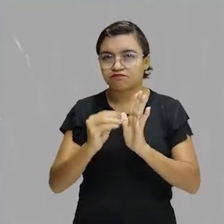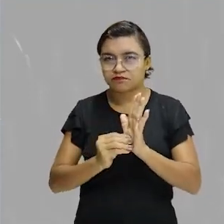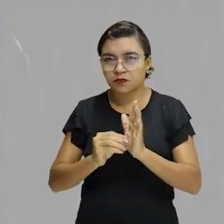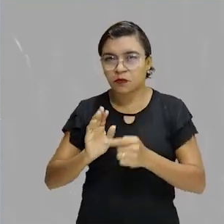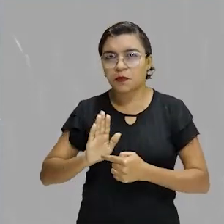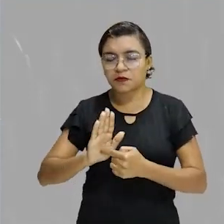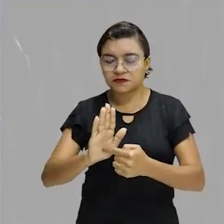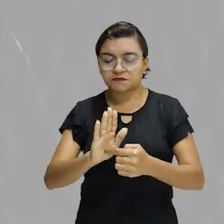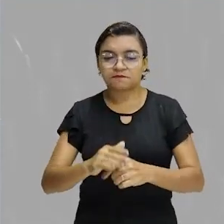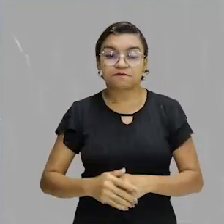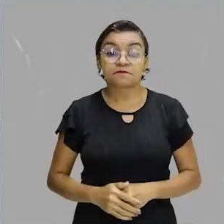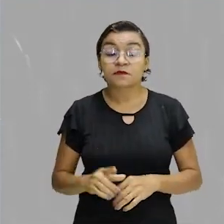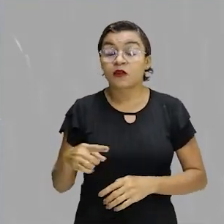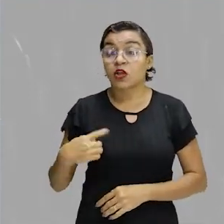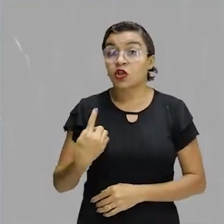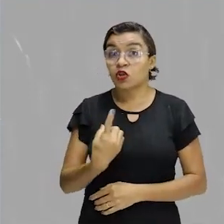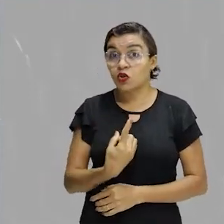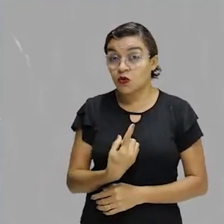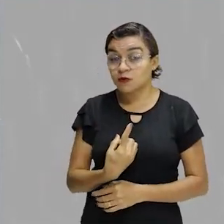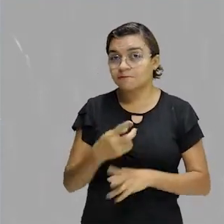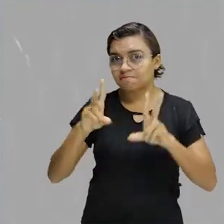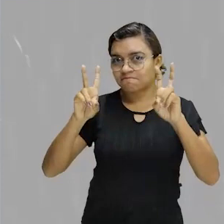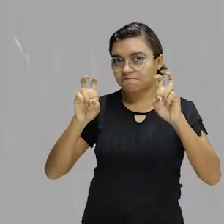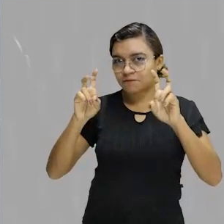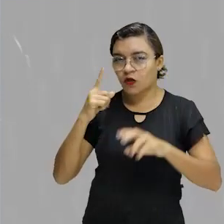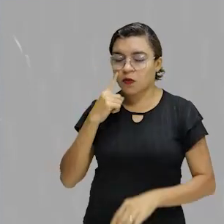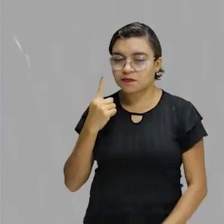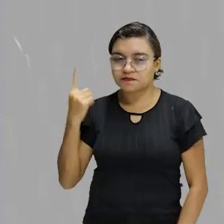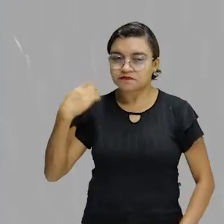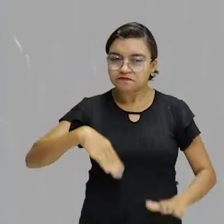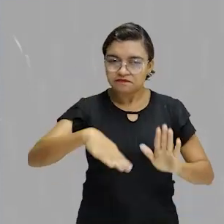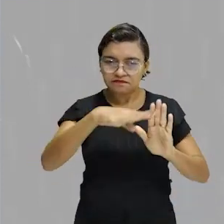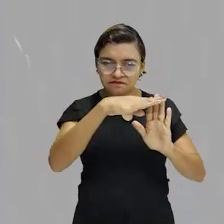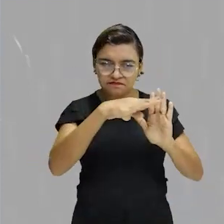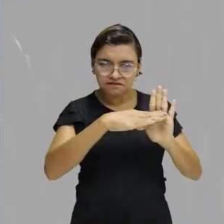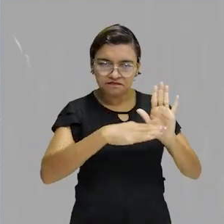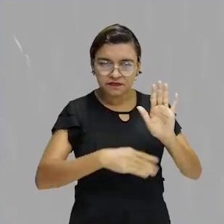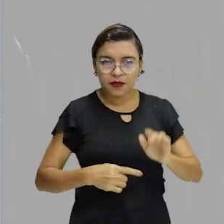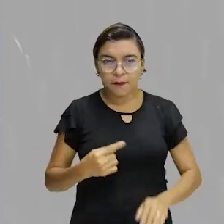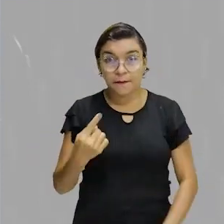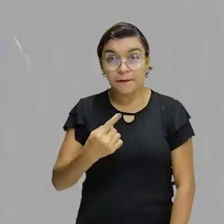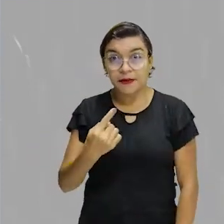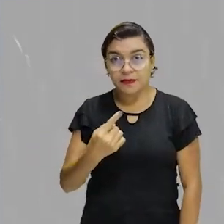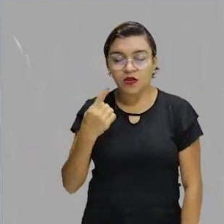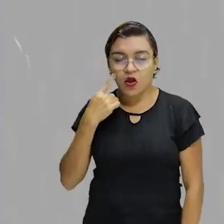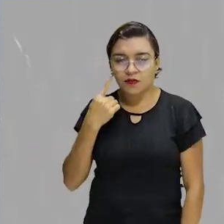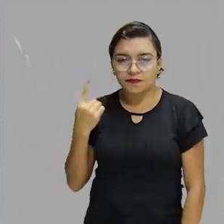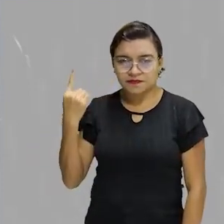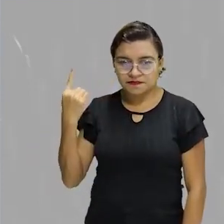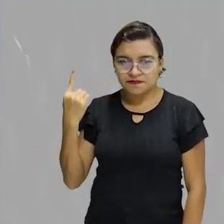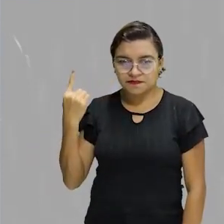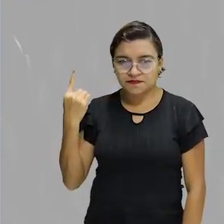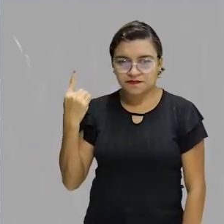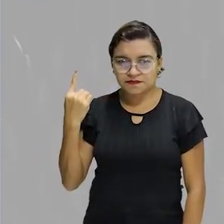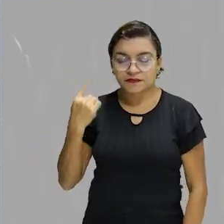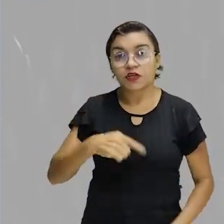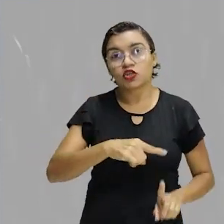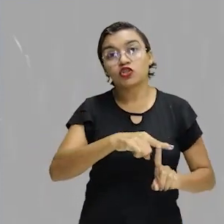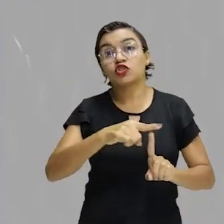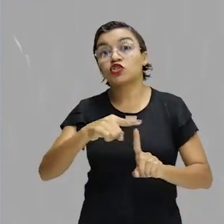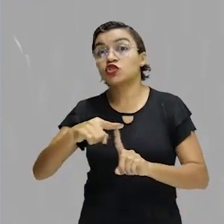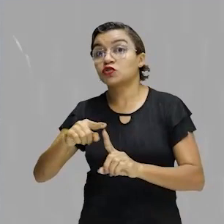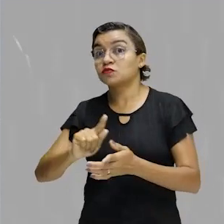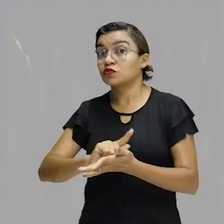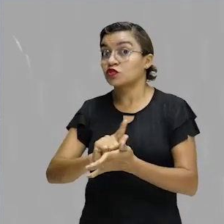Bom, nosso roteiro, então, nós vamos falar primeiro de types of text. Em inglês, essa nomenclatura tipos e gêneros, às vezes ela